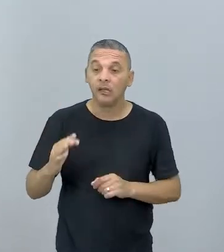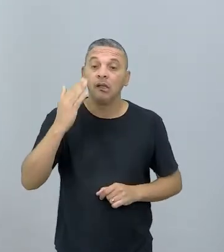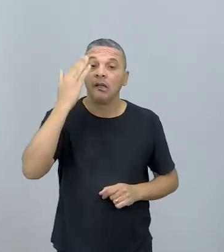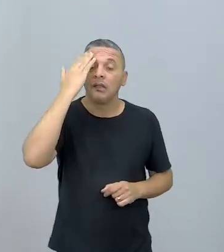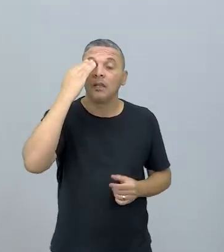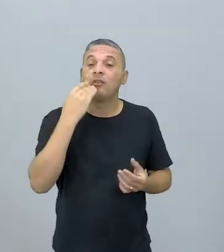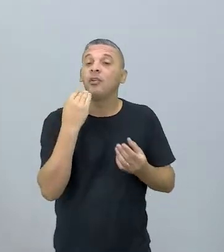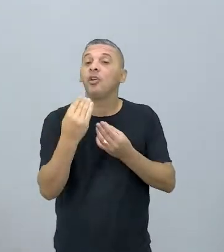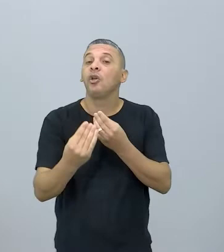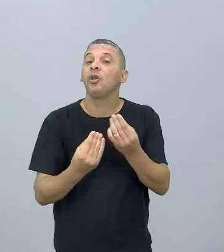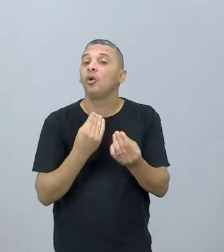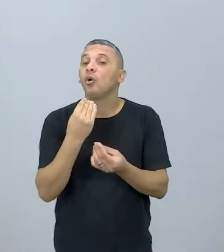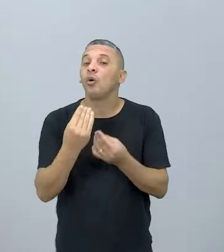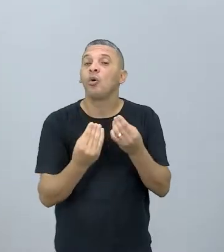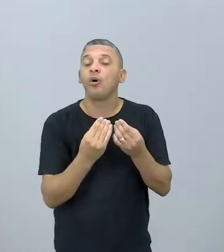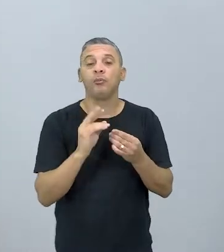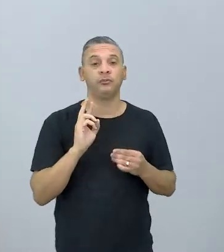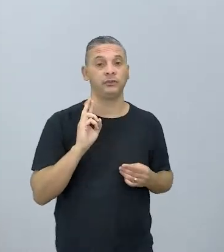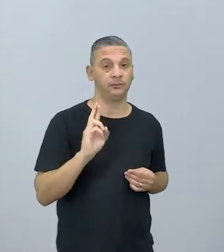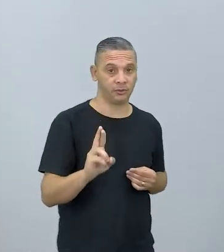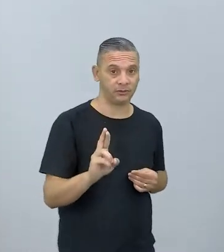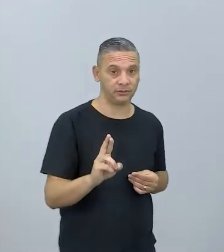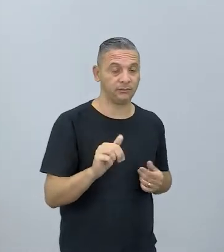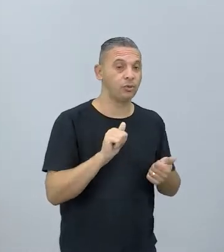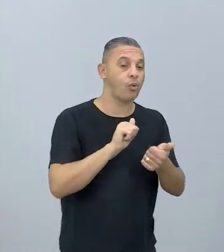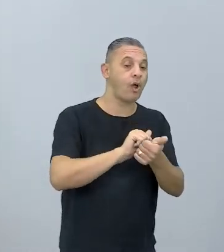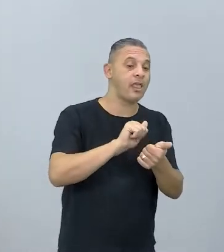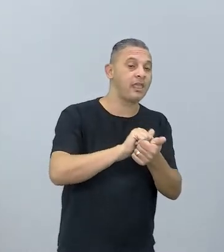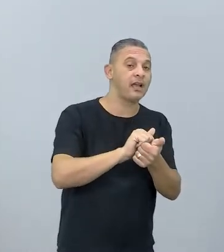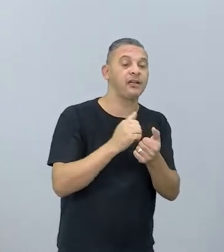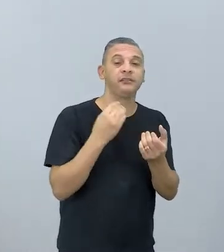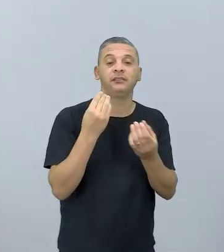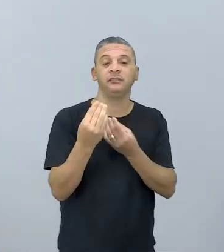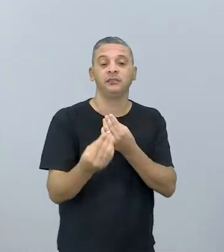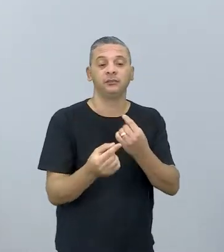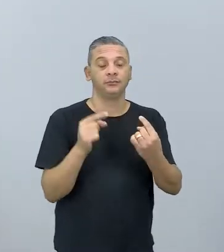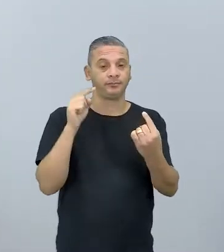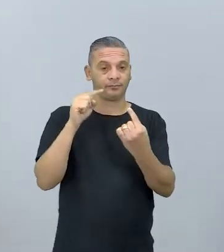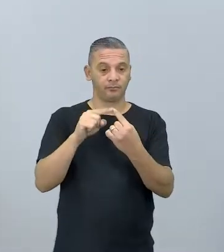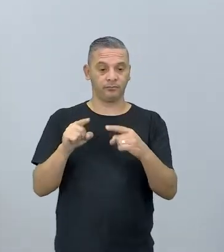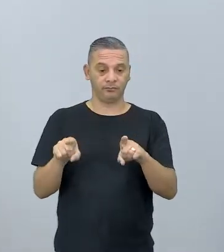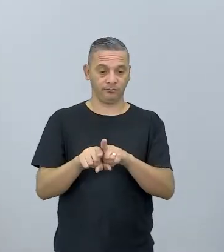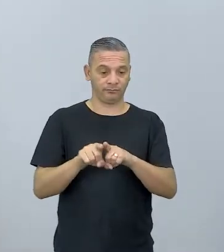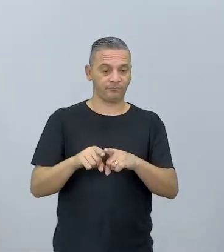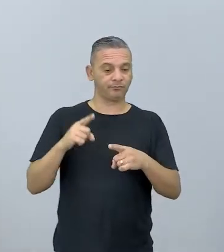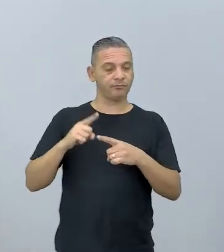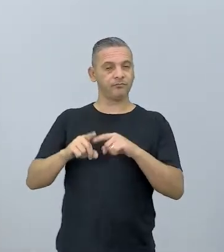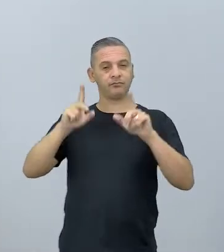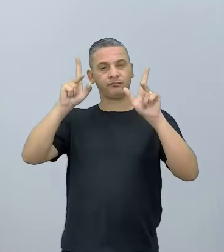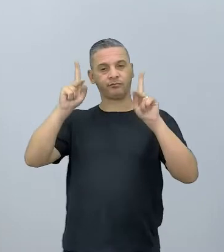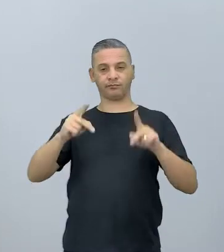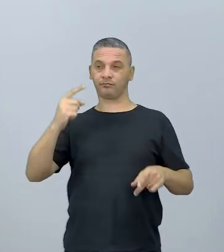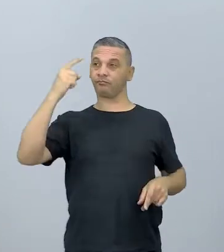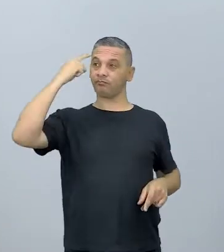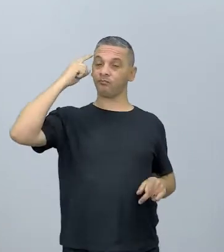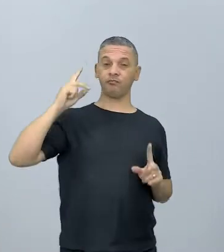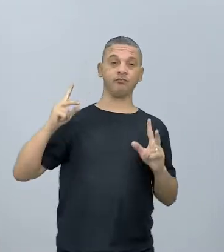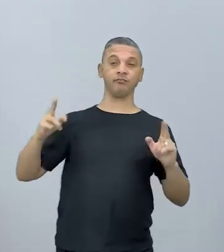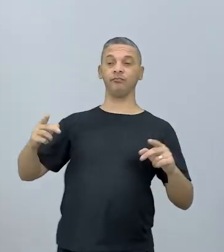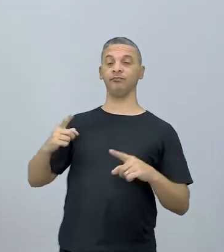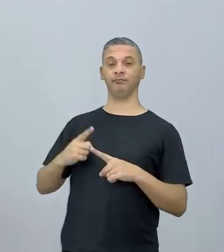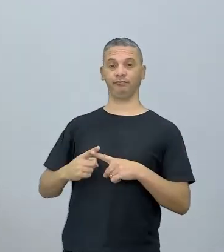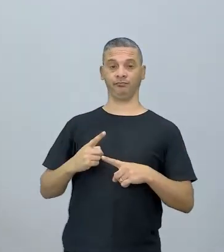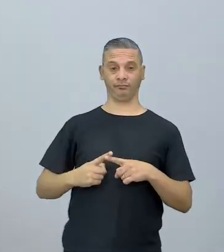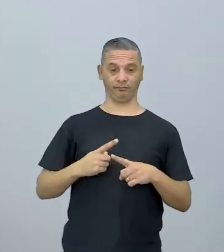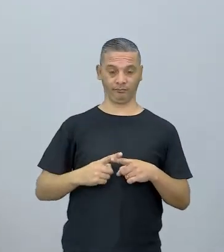em que consistem essas respostas, né? Qual o sentido dessas respostas? Por que essas pessoas pensam como elas pensam?